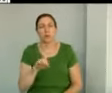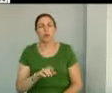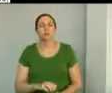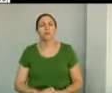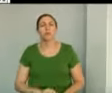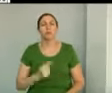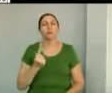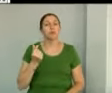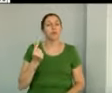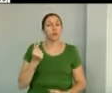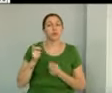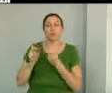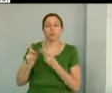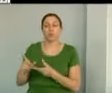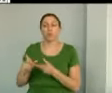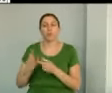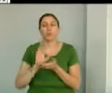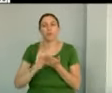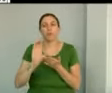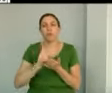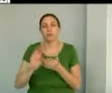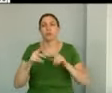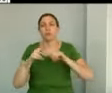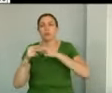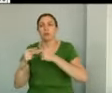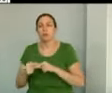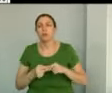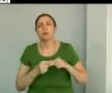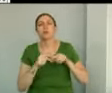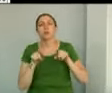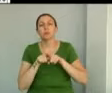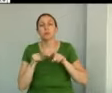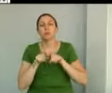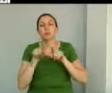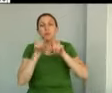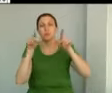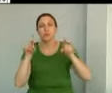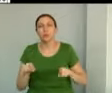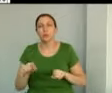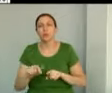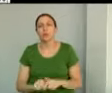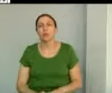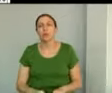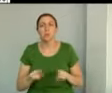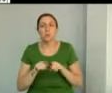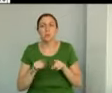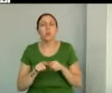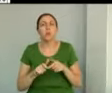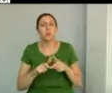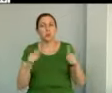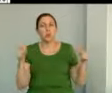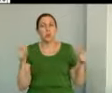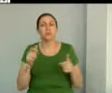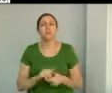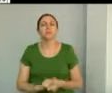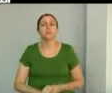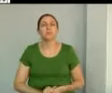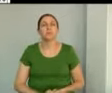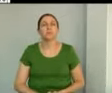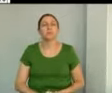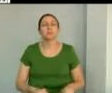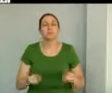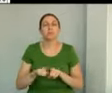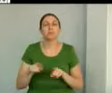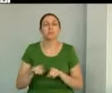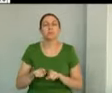investido depois na manutenção do pessoal, pode ser utilizado também na ampliação, né, da rede elétrica, e demais despesas